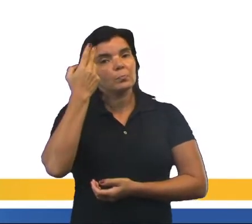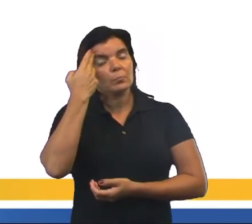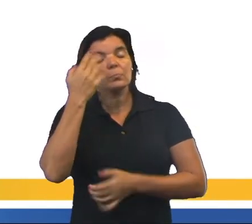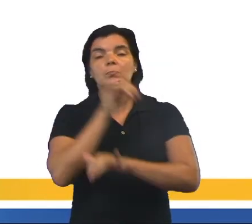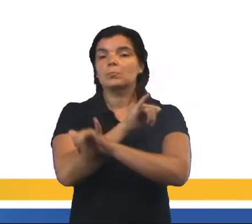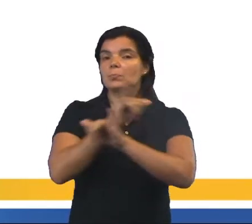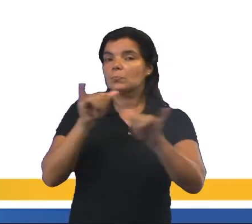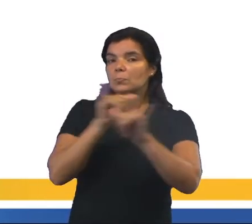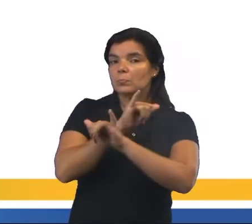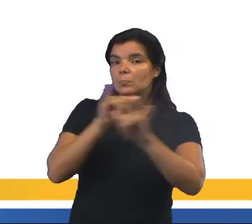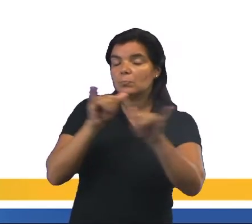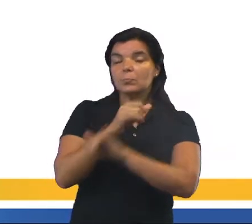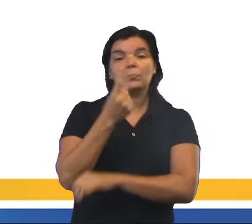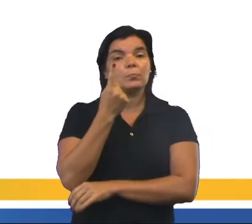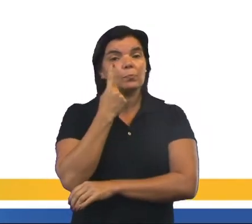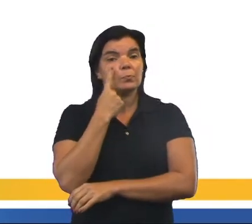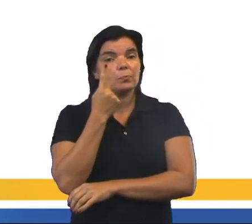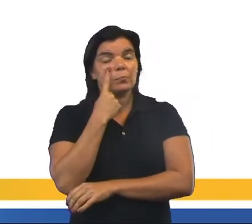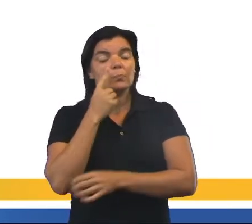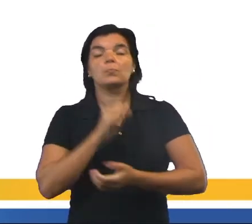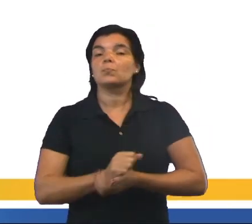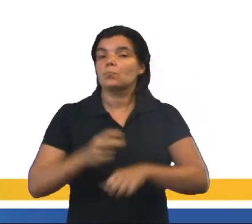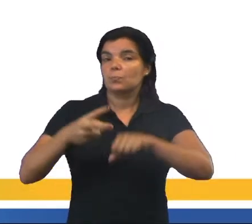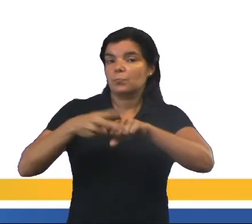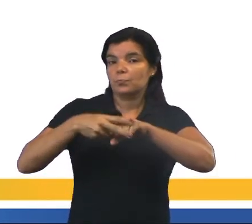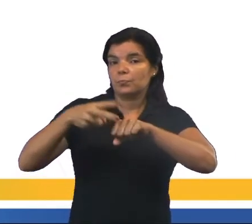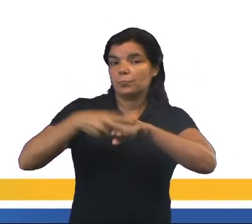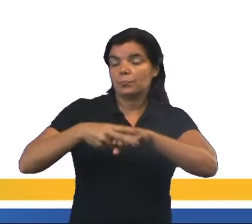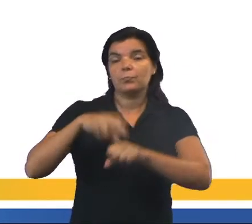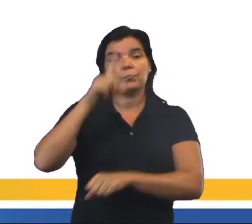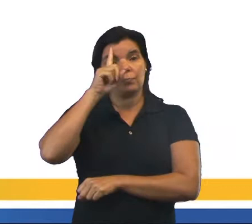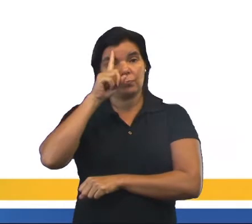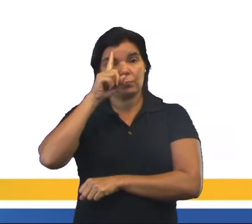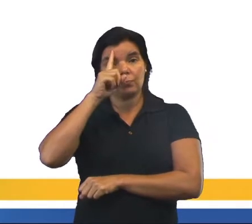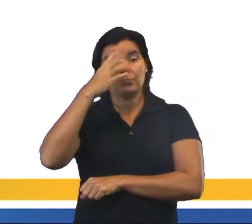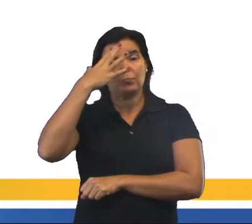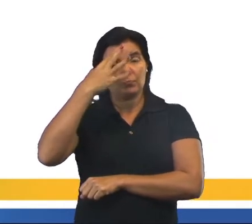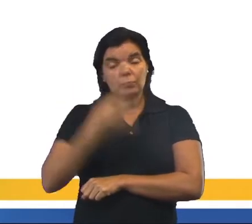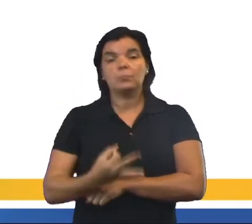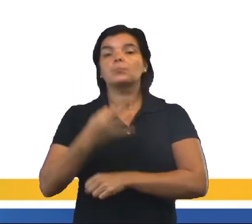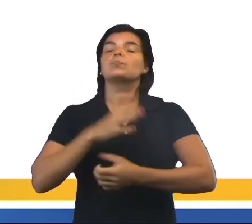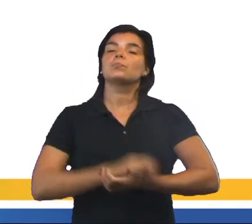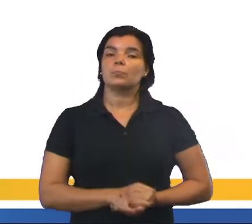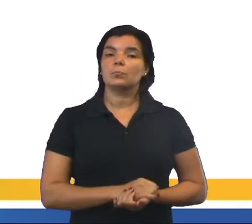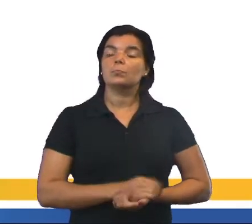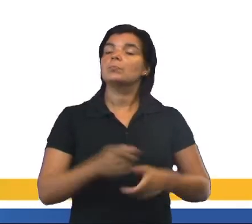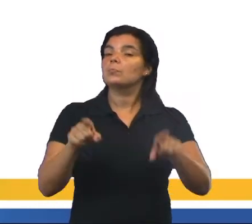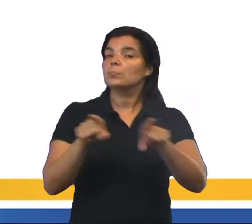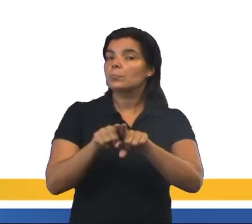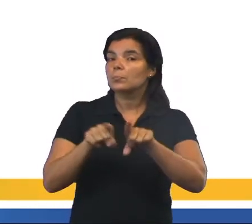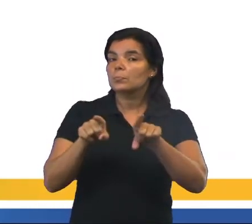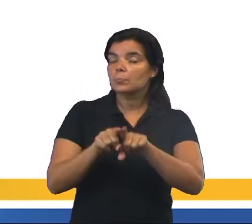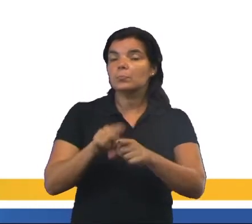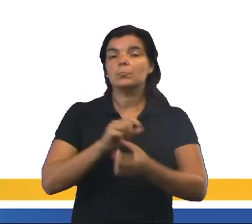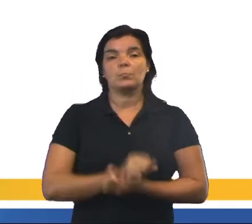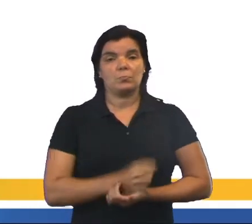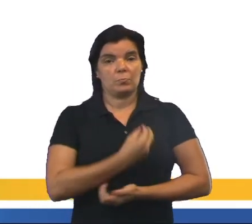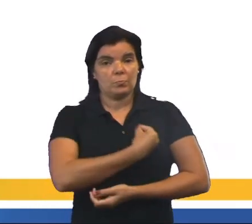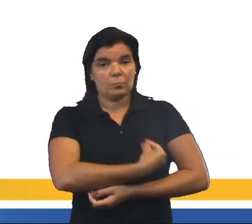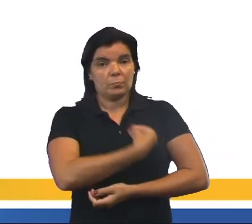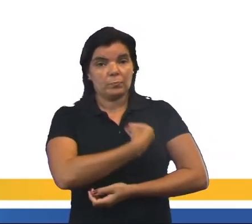nas notícias vir esse verbo no modo indicativo, expressando certeza, e também no